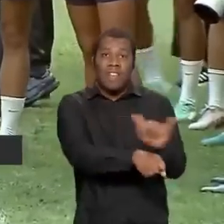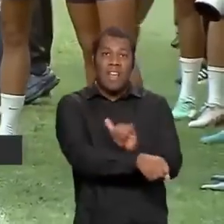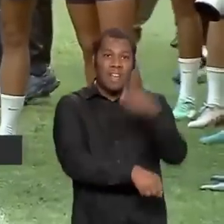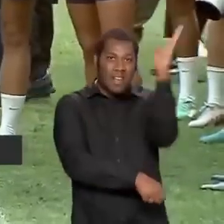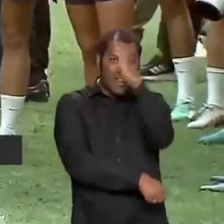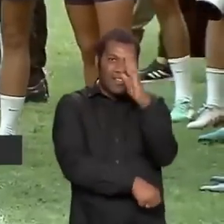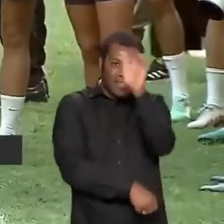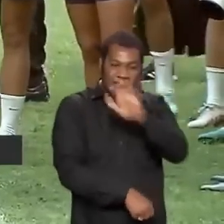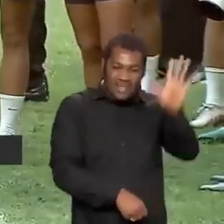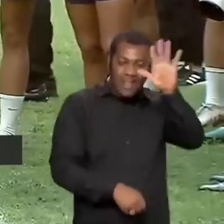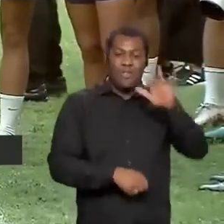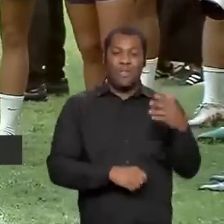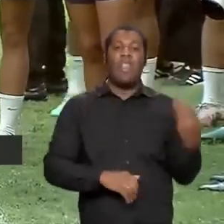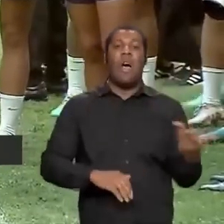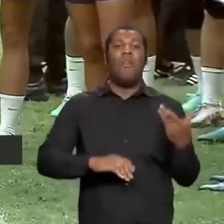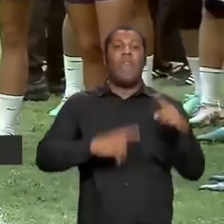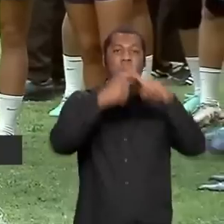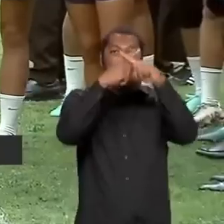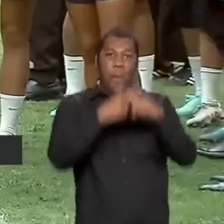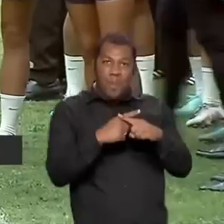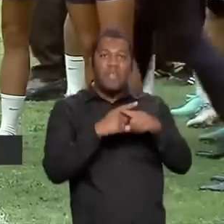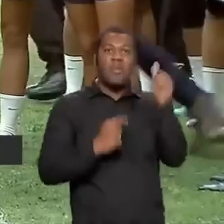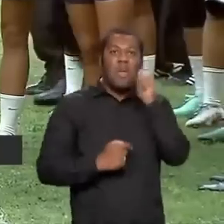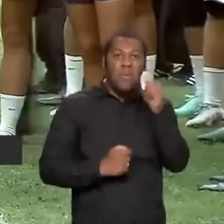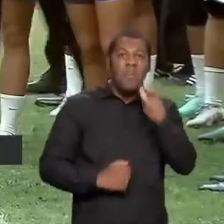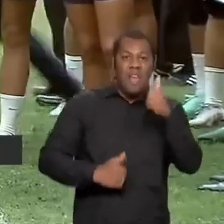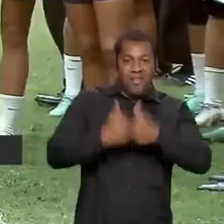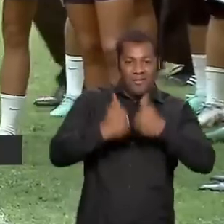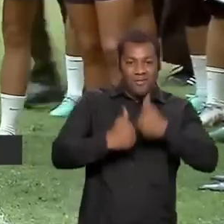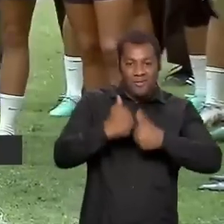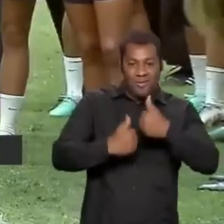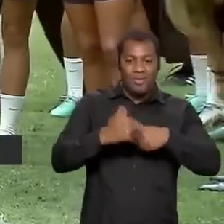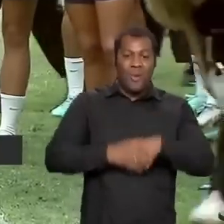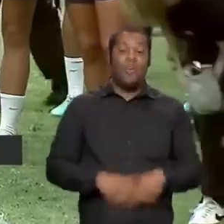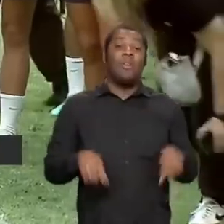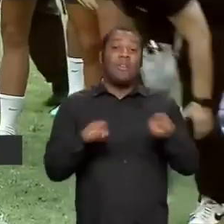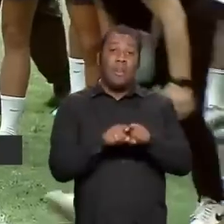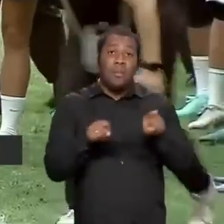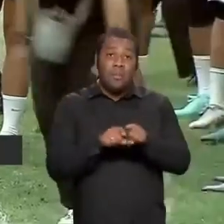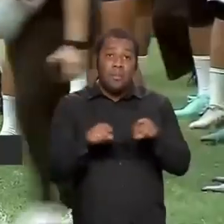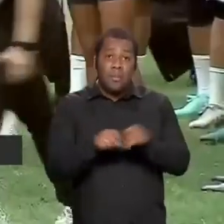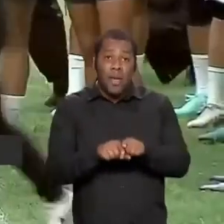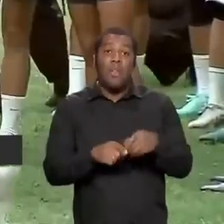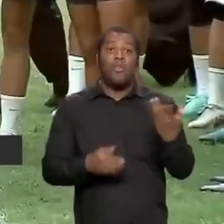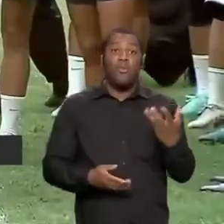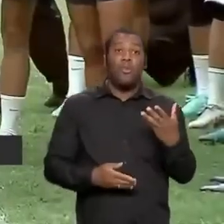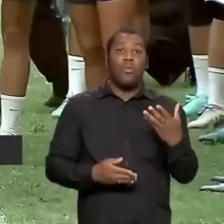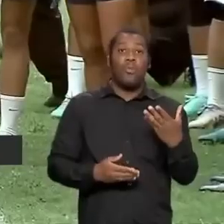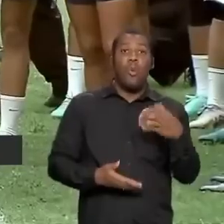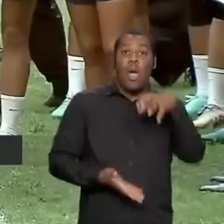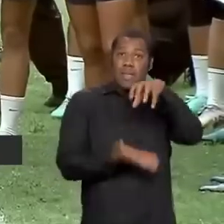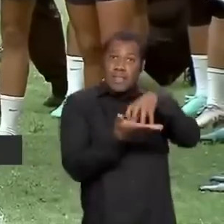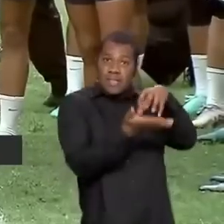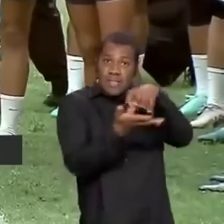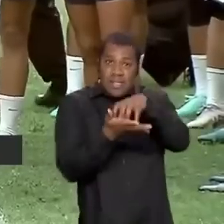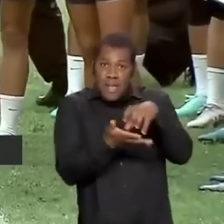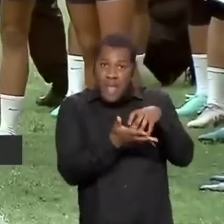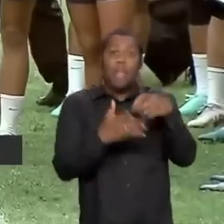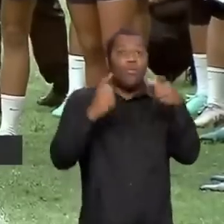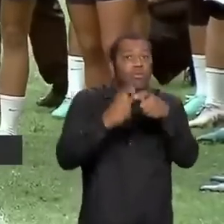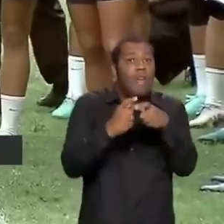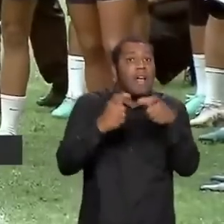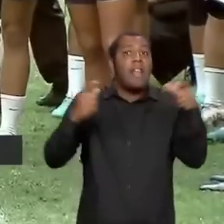as competições escolares, as competições, a especialização, os clubes, ampliar